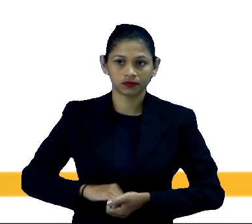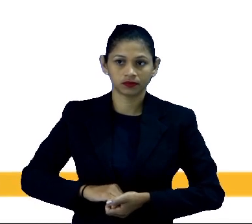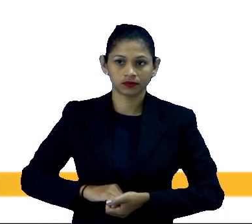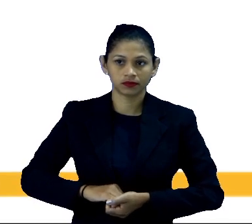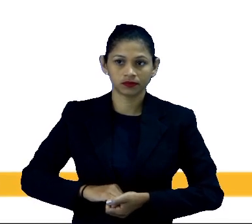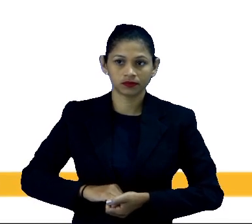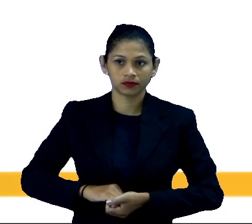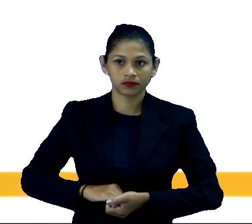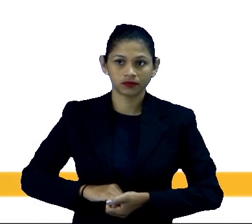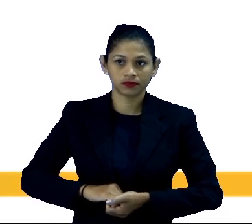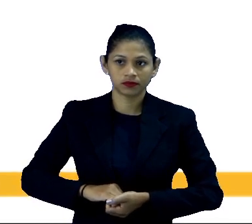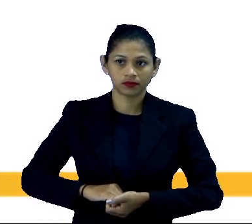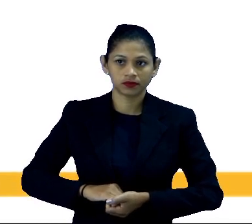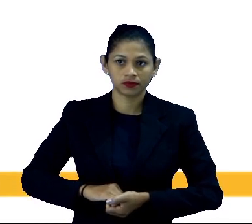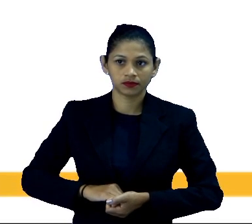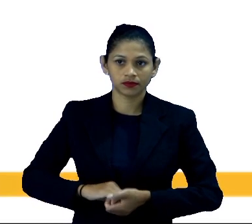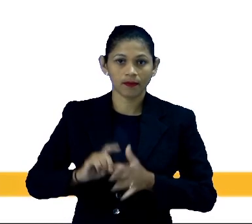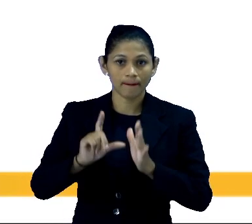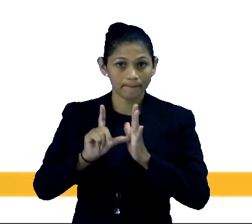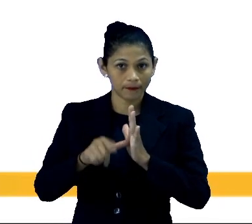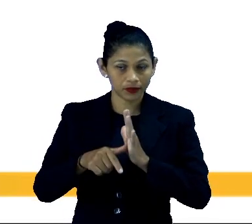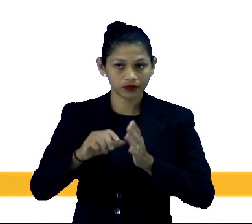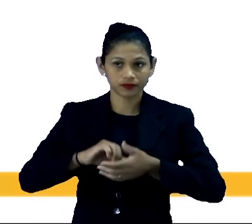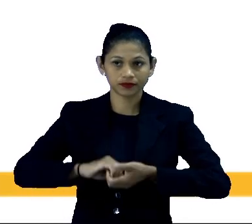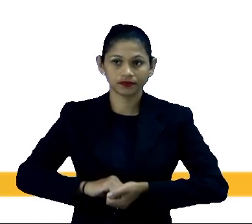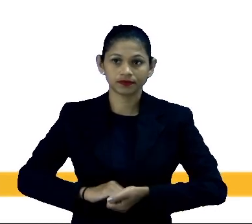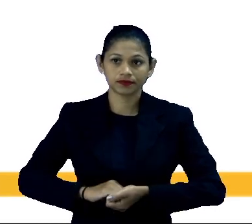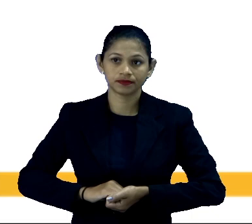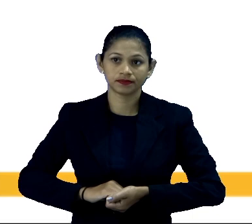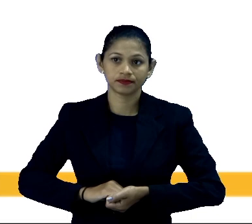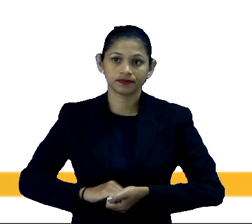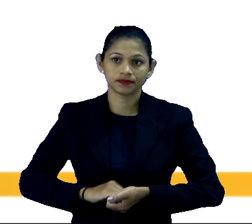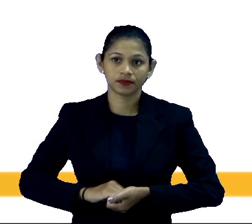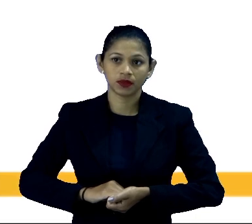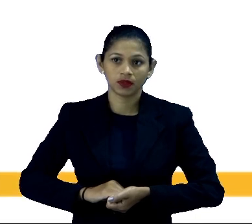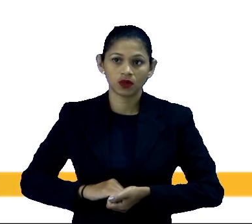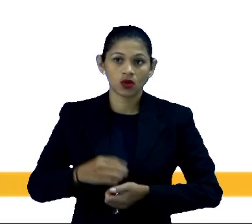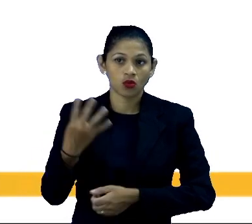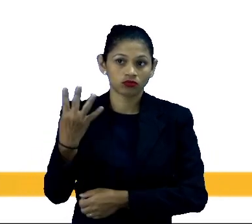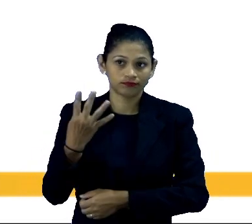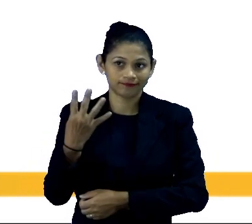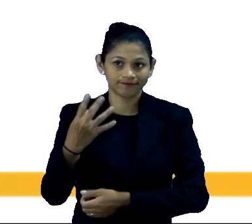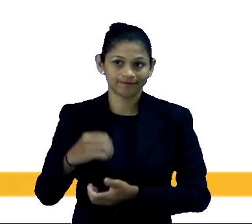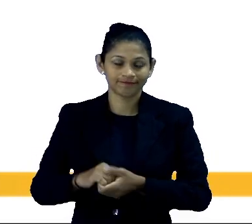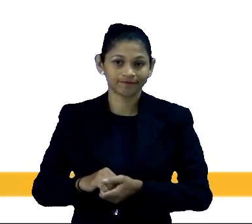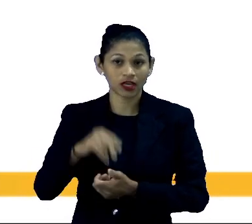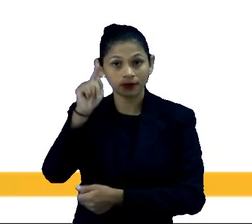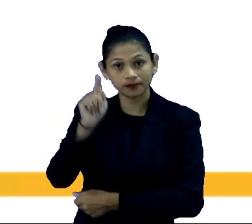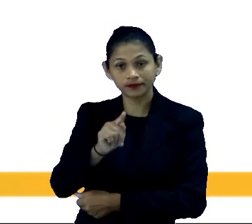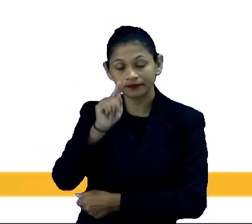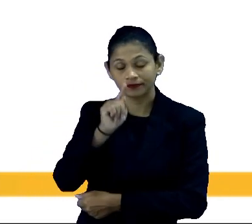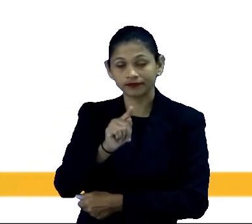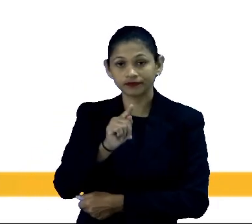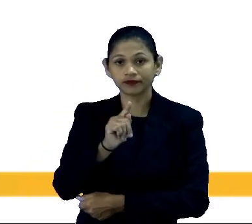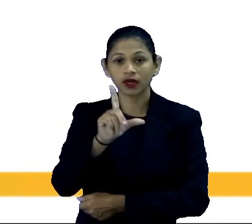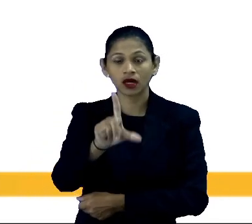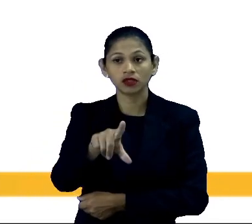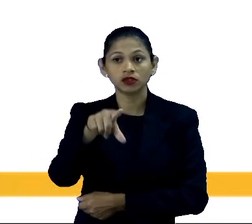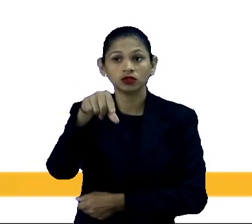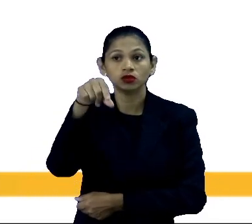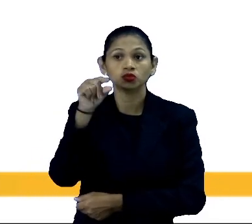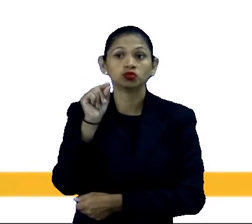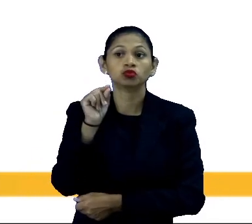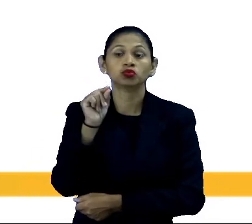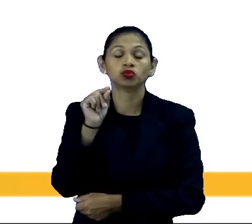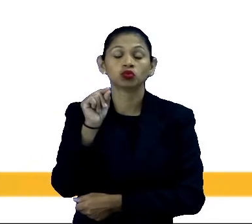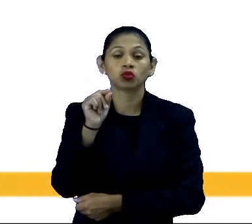sapo, ok? Vamos para a próxima. Questão 4. Assinale a alternativa que apresenta um